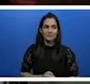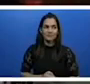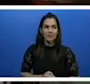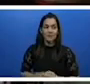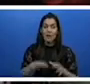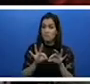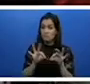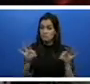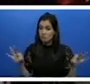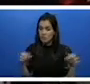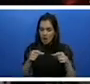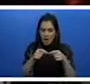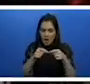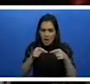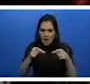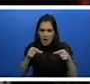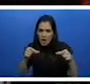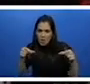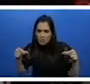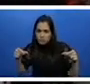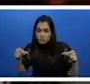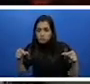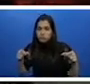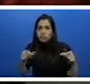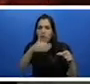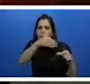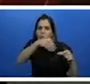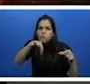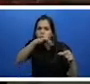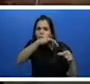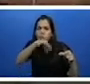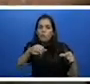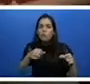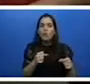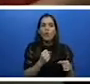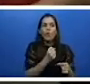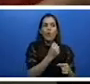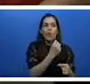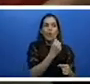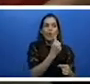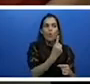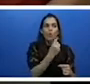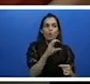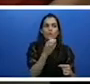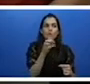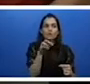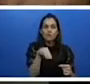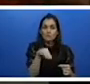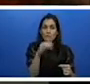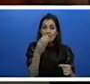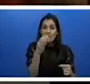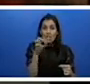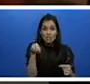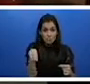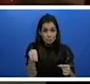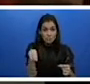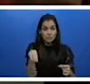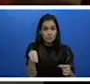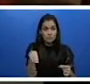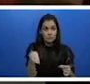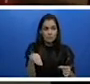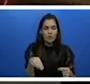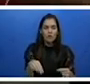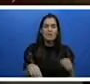Meça com a régua o segmento de reta e registre em centímetros. Colocar o 0 no comecinho da